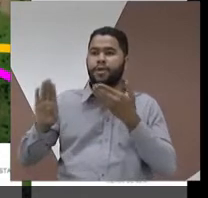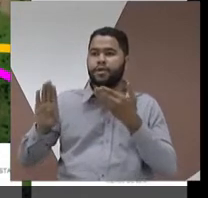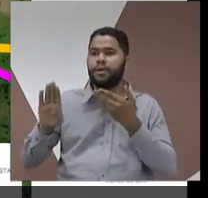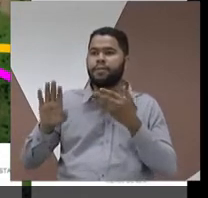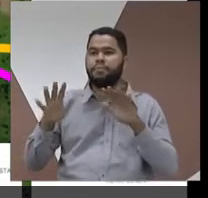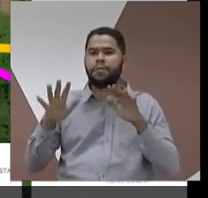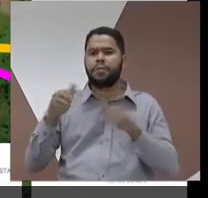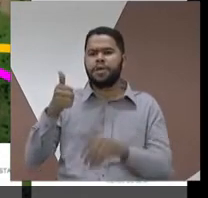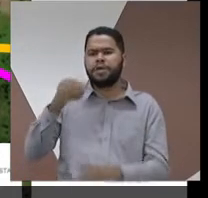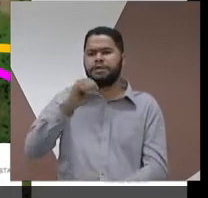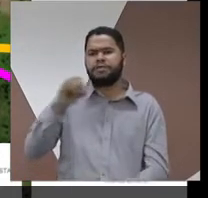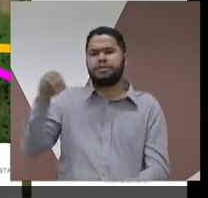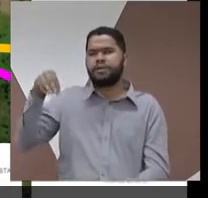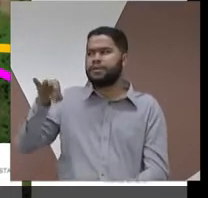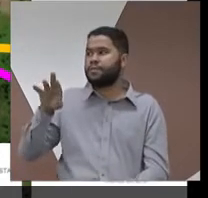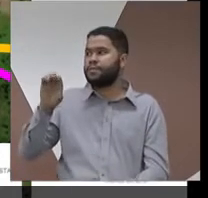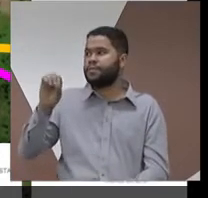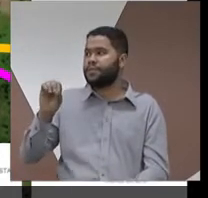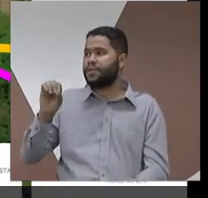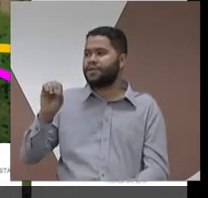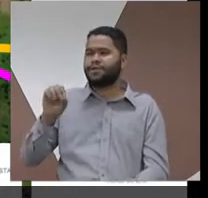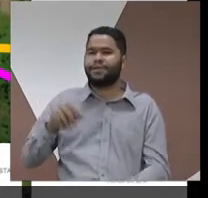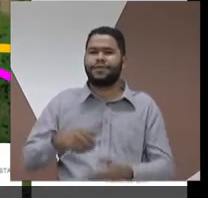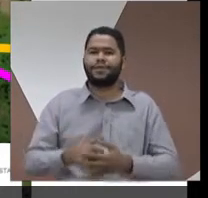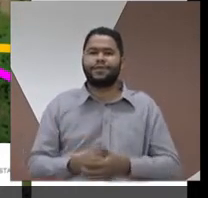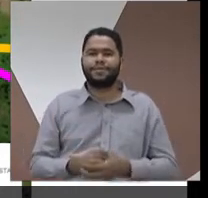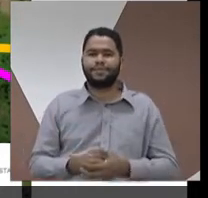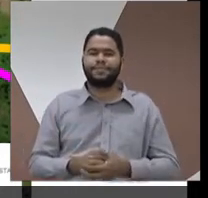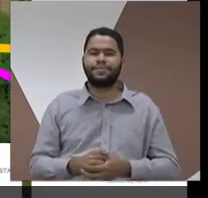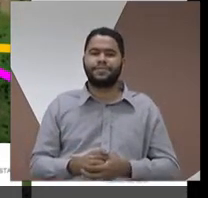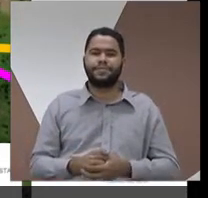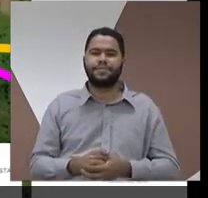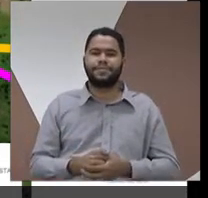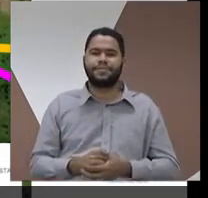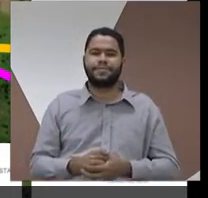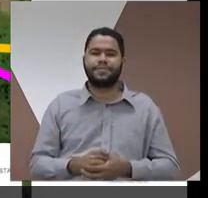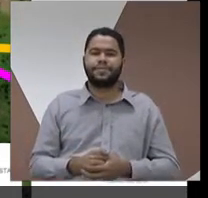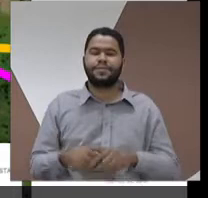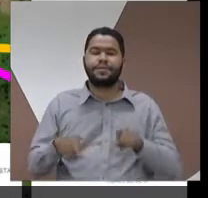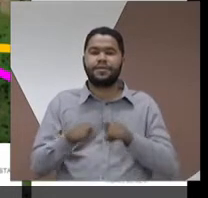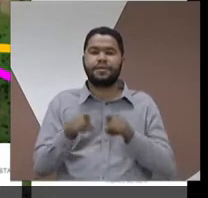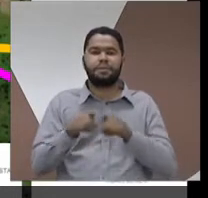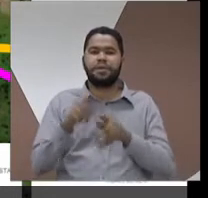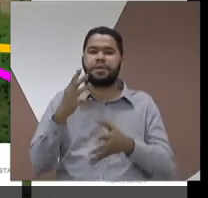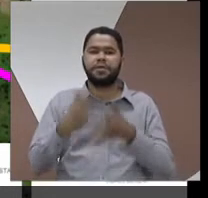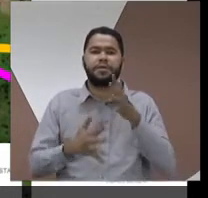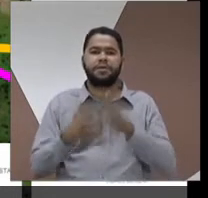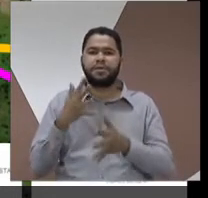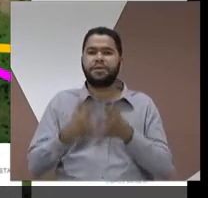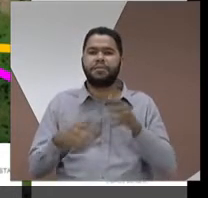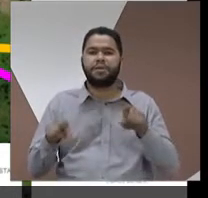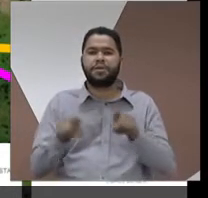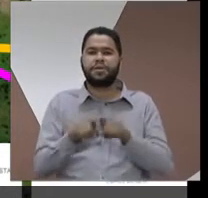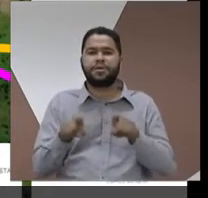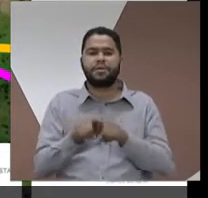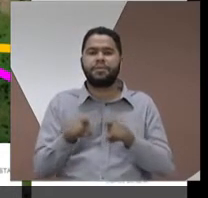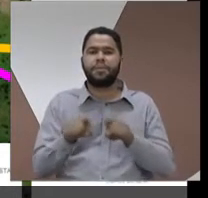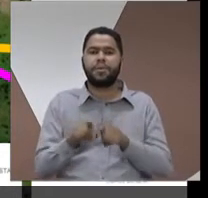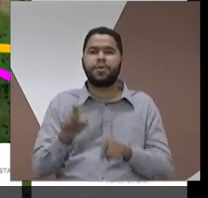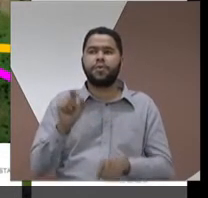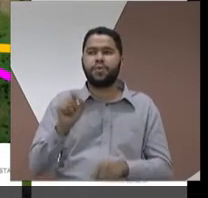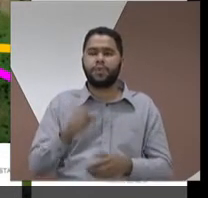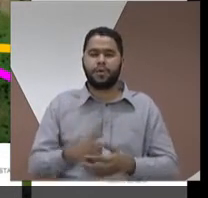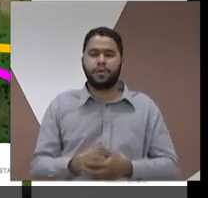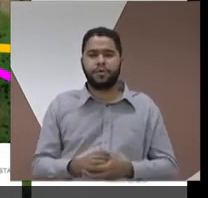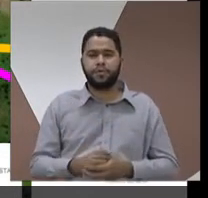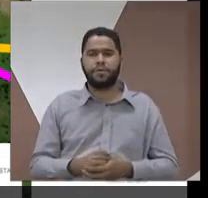100 metros, que é mais do que suficiente, e não interfere também. Tem lá